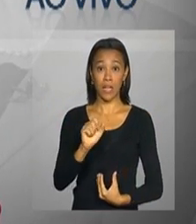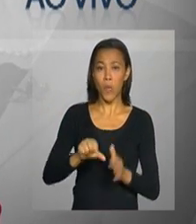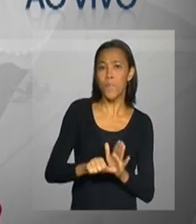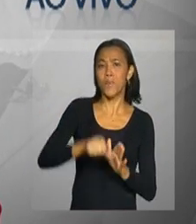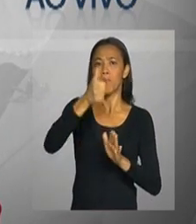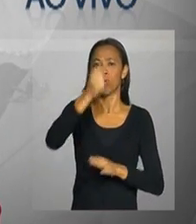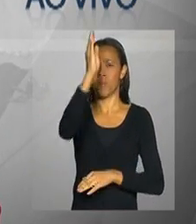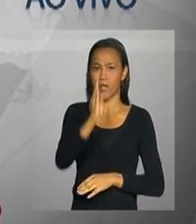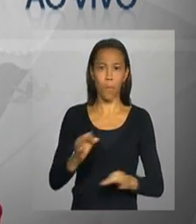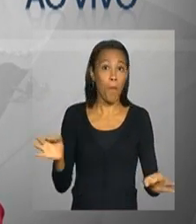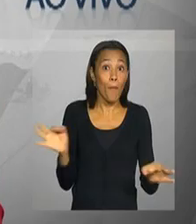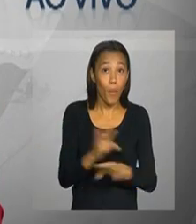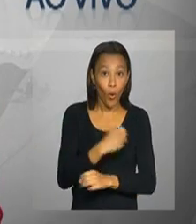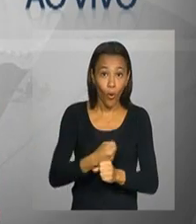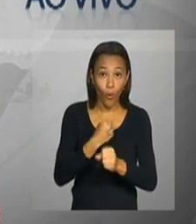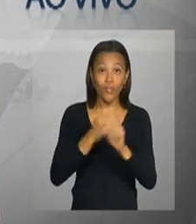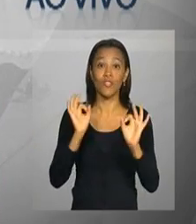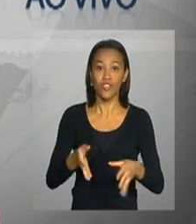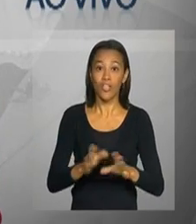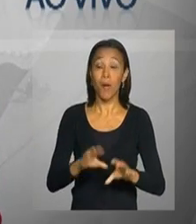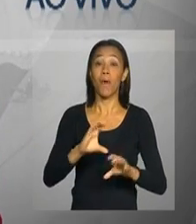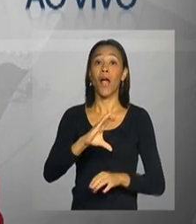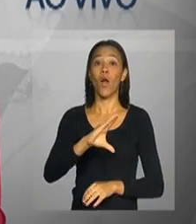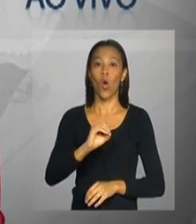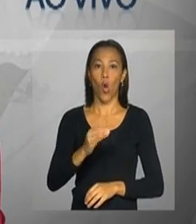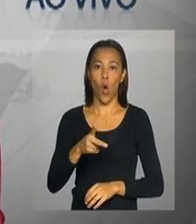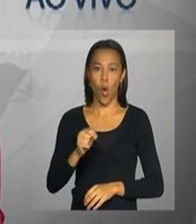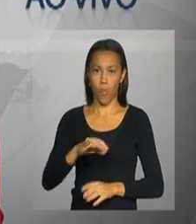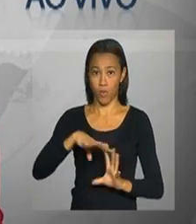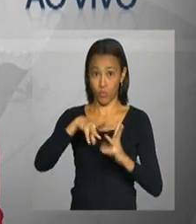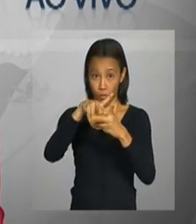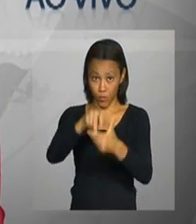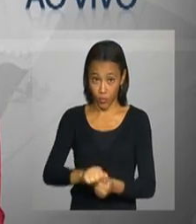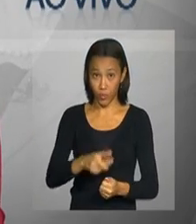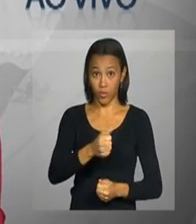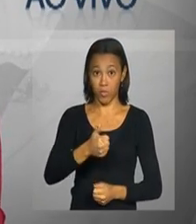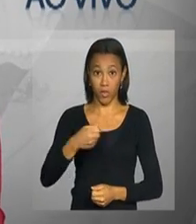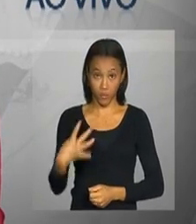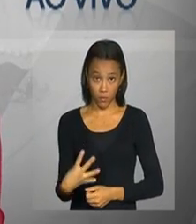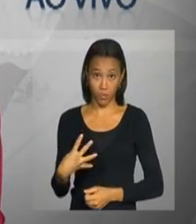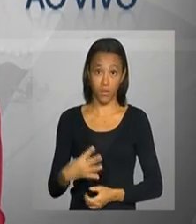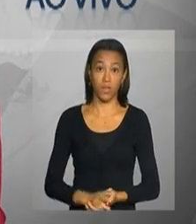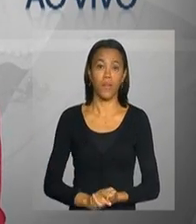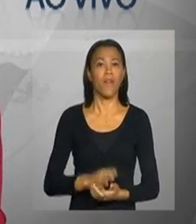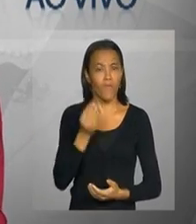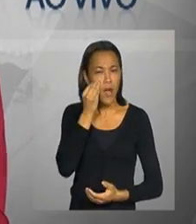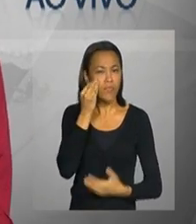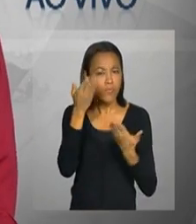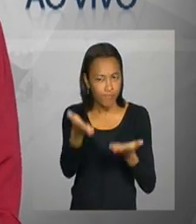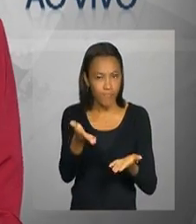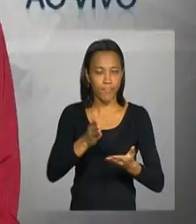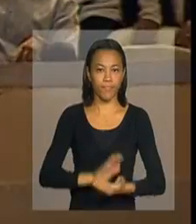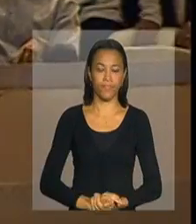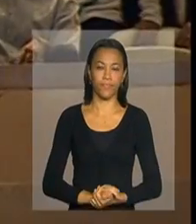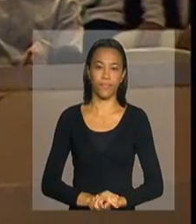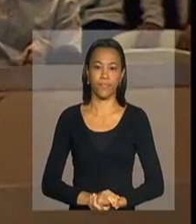Brasil pronto para a Copa das Confederações de 2013 e para a Copa do Mundo de 2014. Vamos acompanhar.